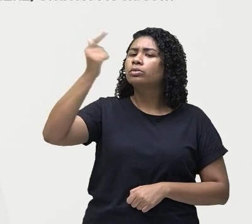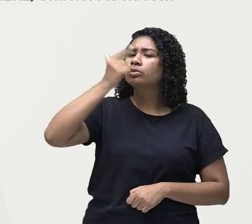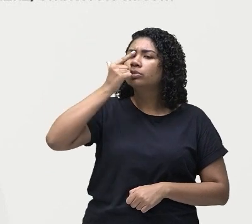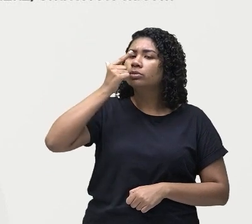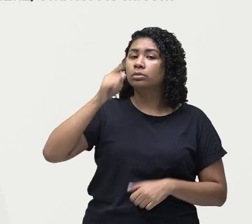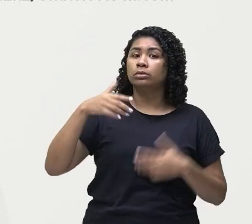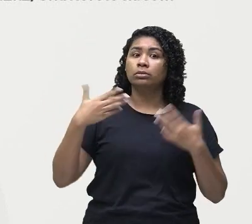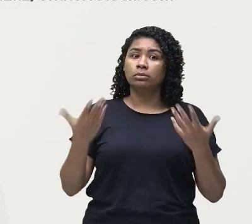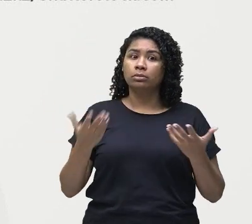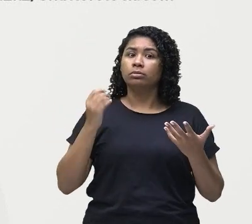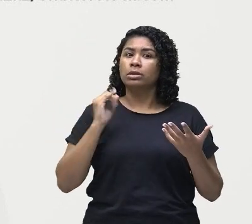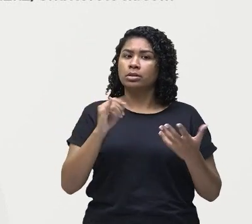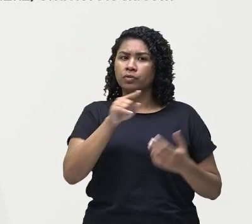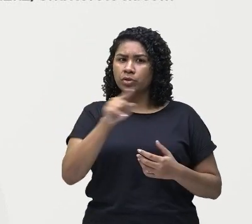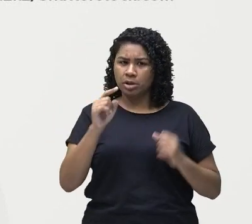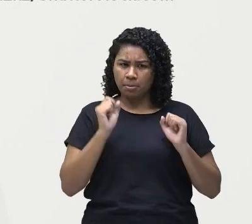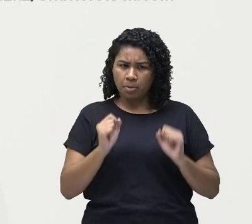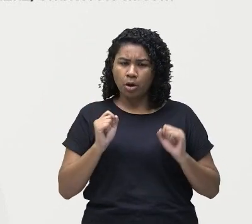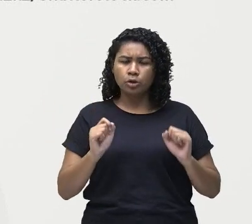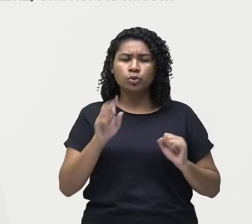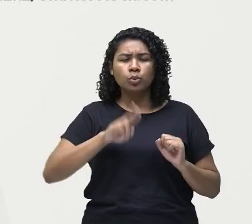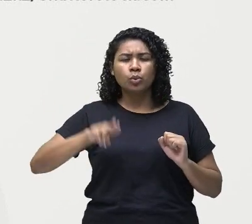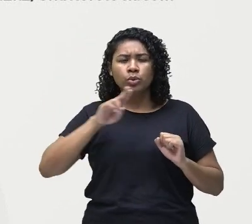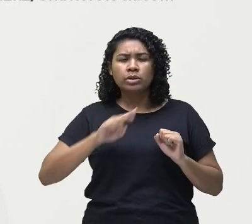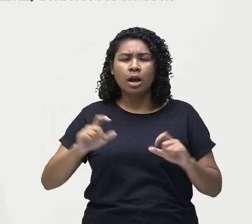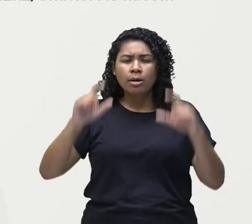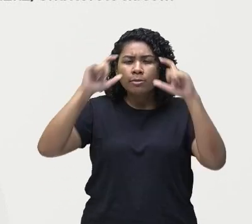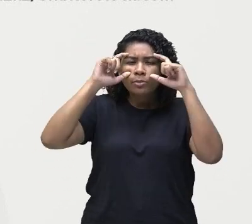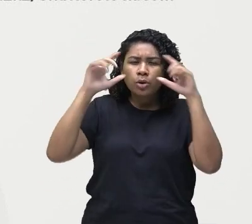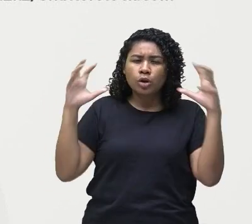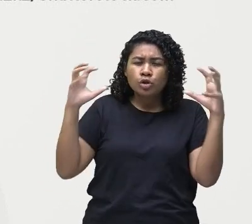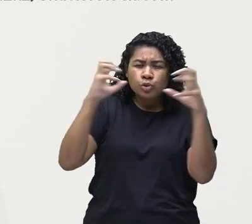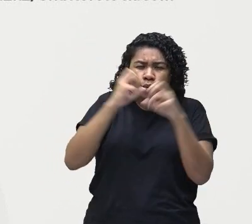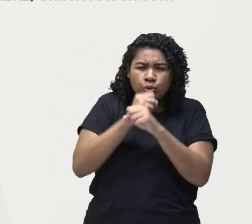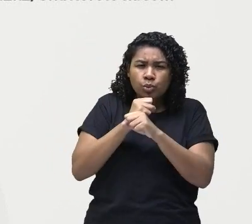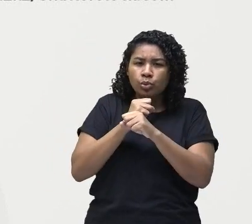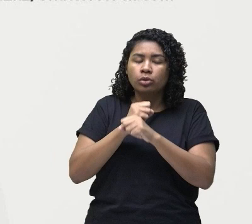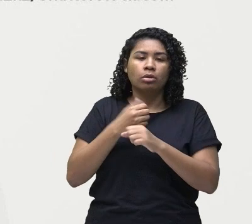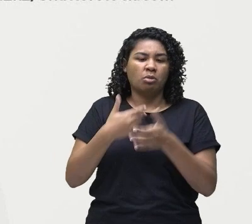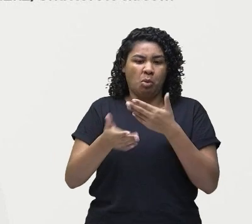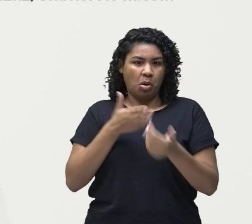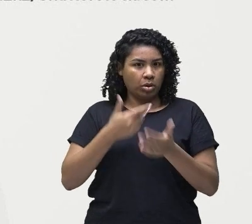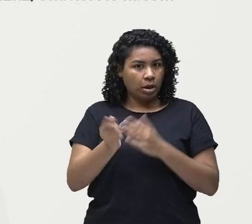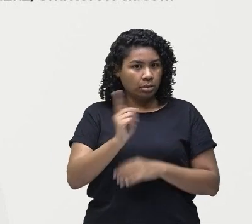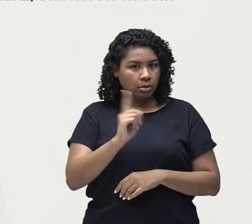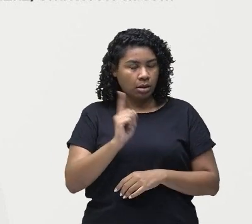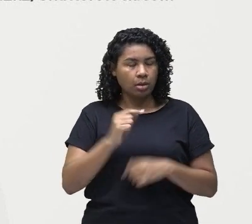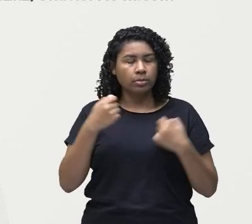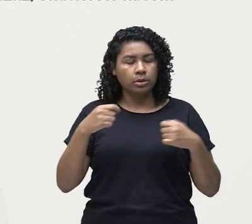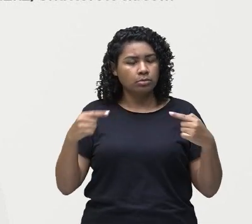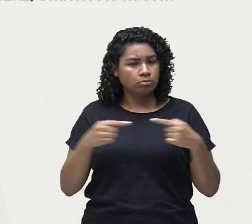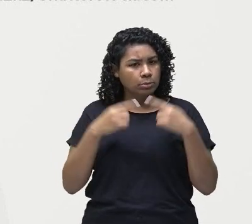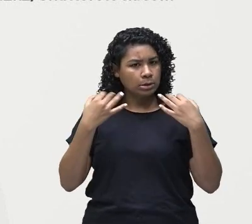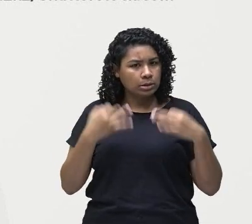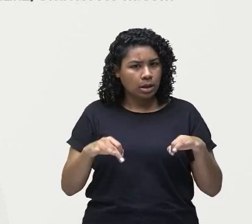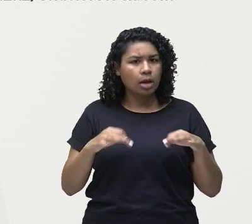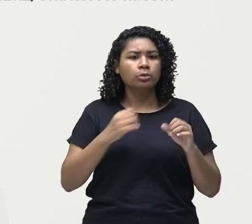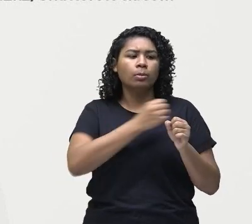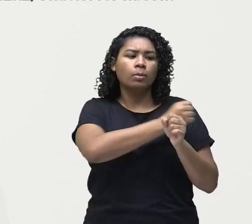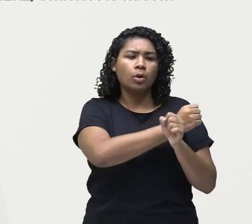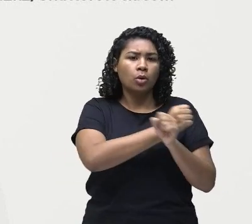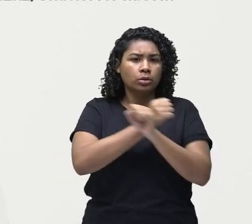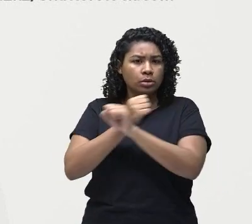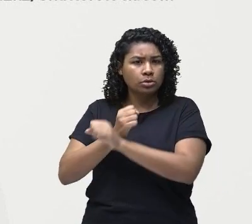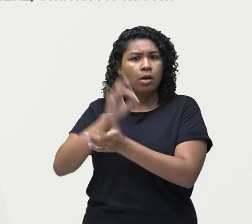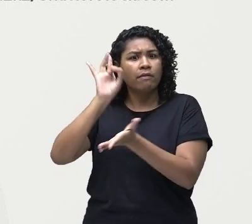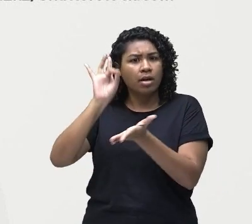puder proteger a sua visão com óculos escuros adequados, não são todos os óculos escuros que protegem,